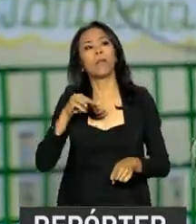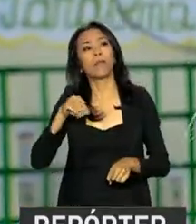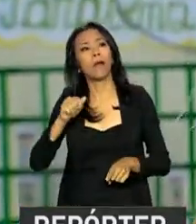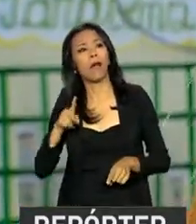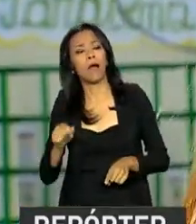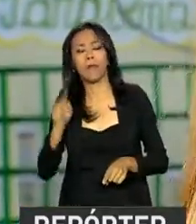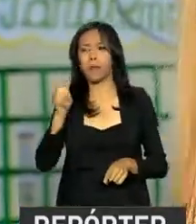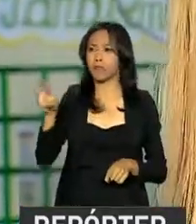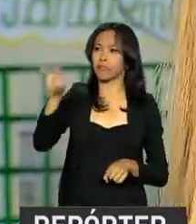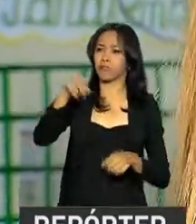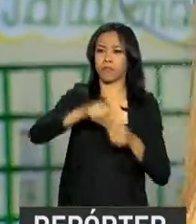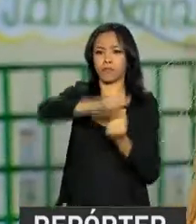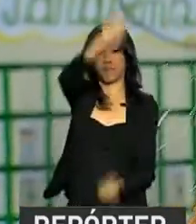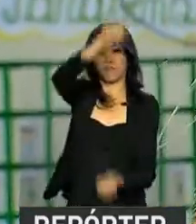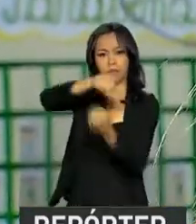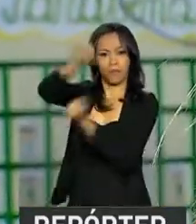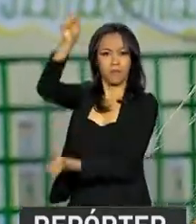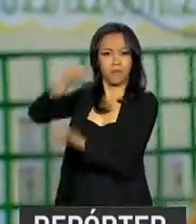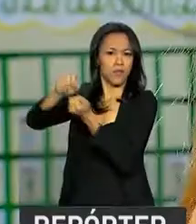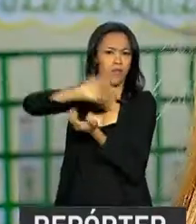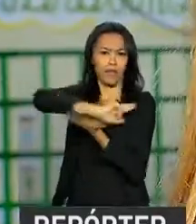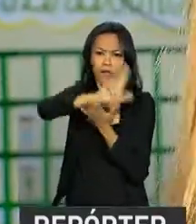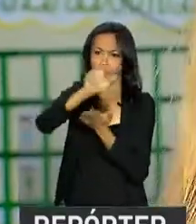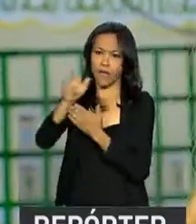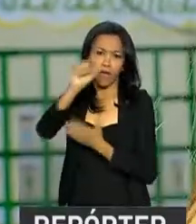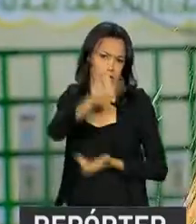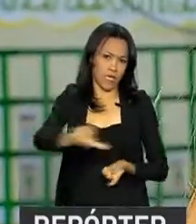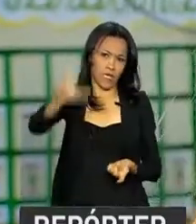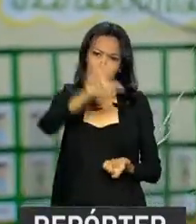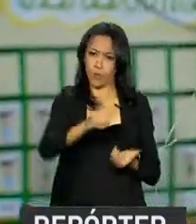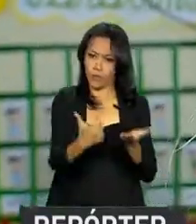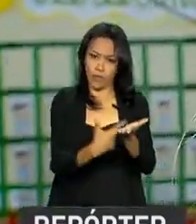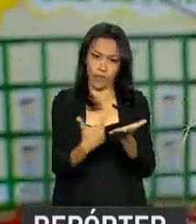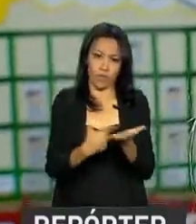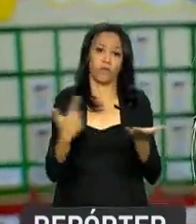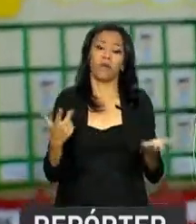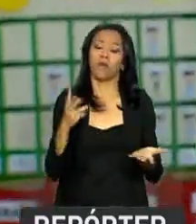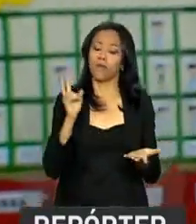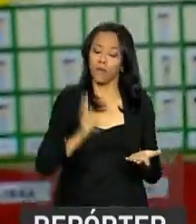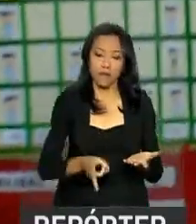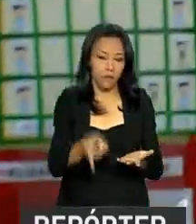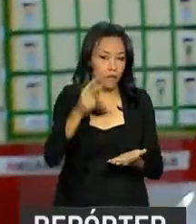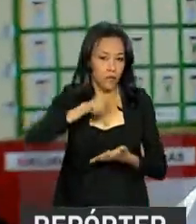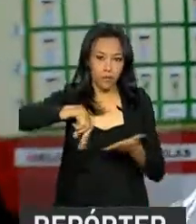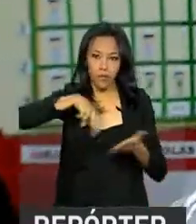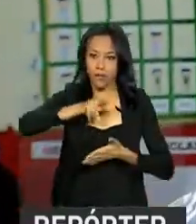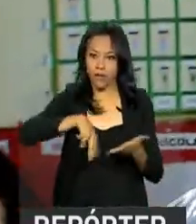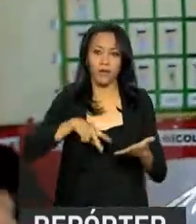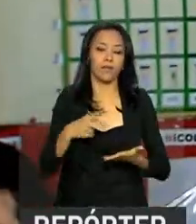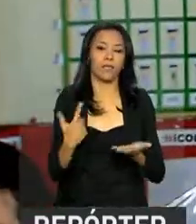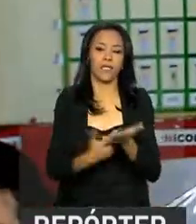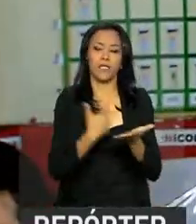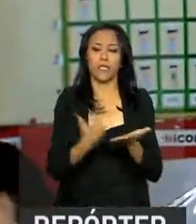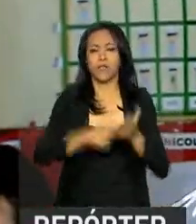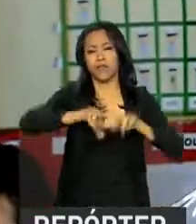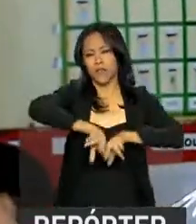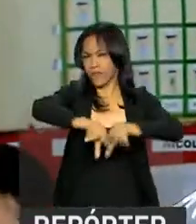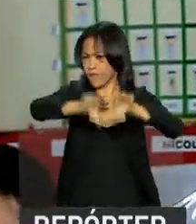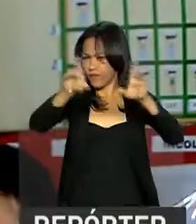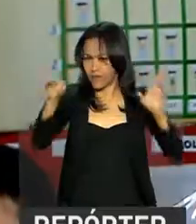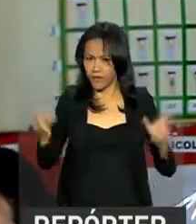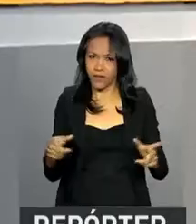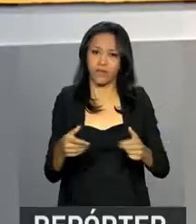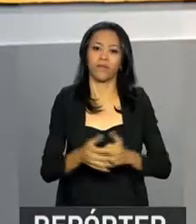na sala tem todo tipo de literatura eles diariamente eles lêem livros de vários gêneros